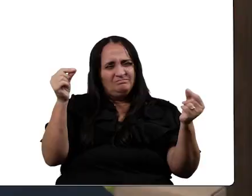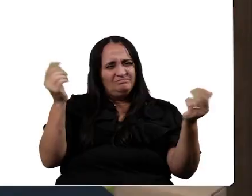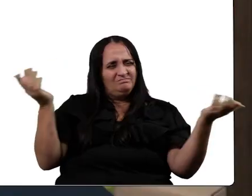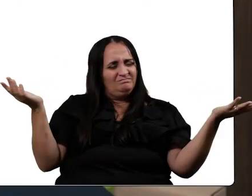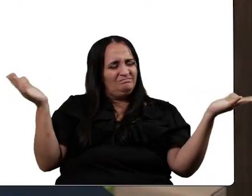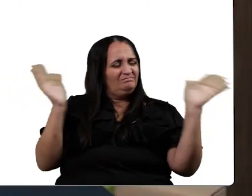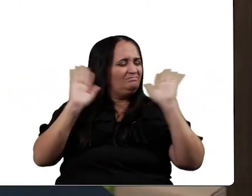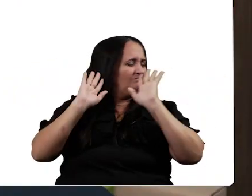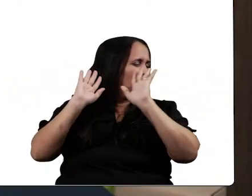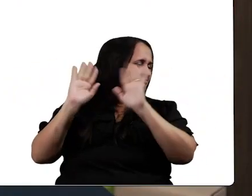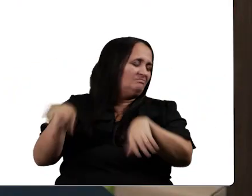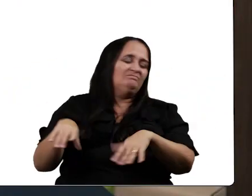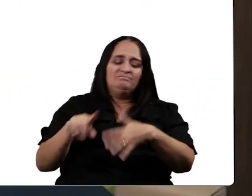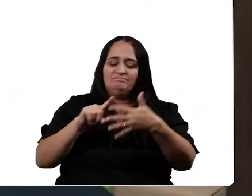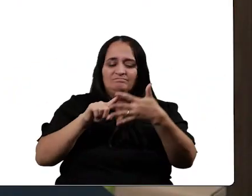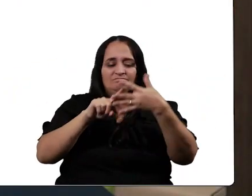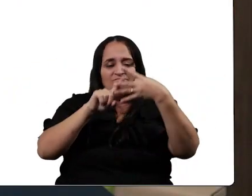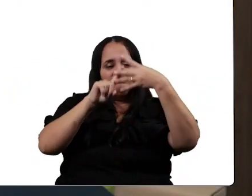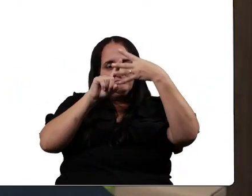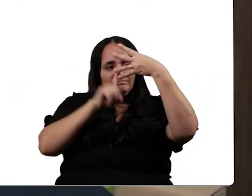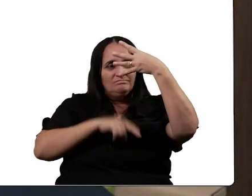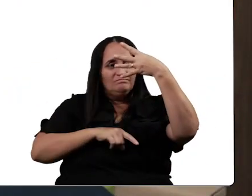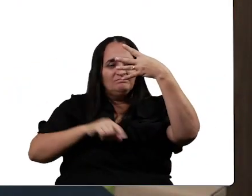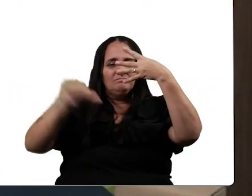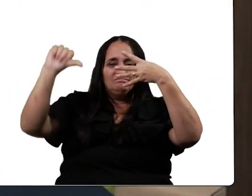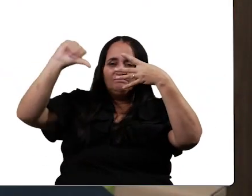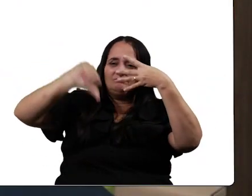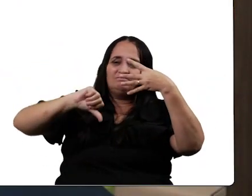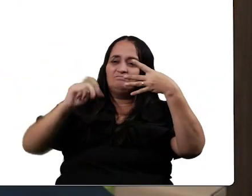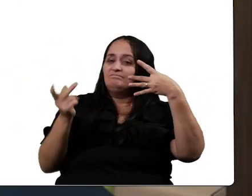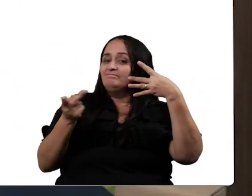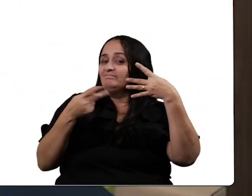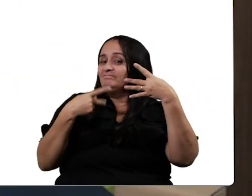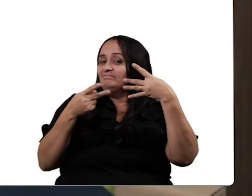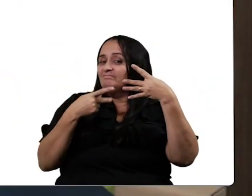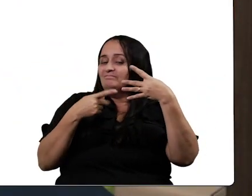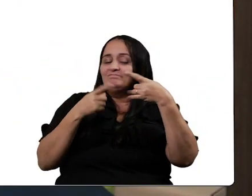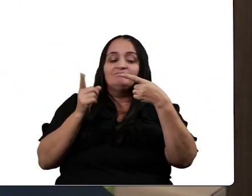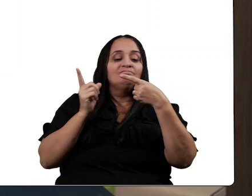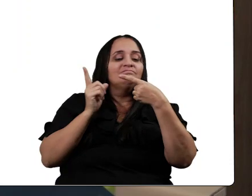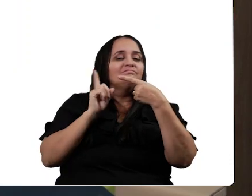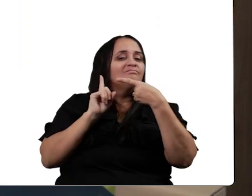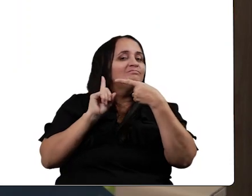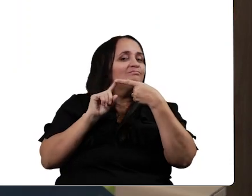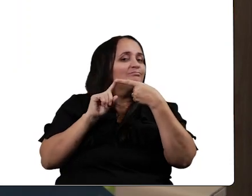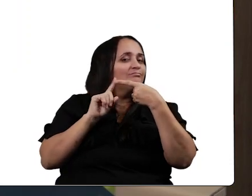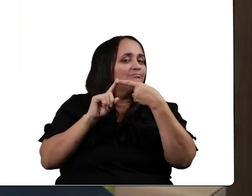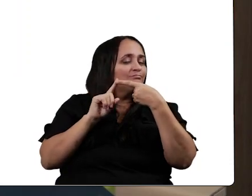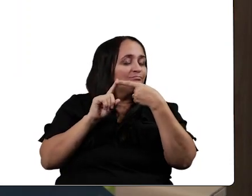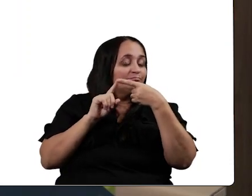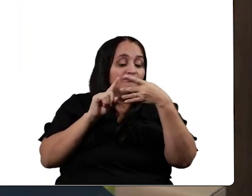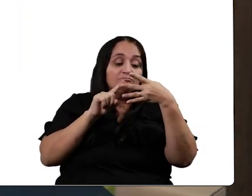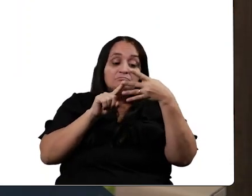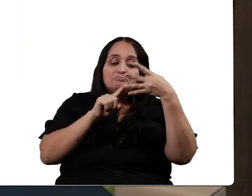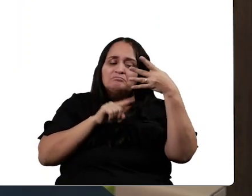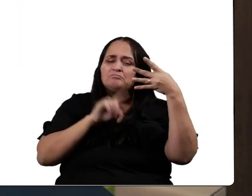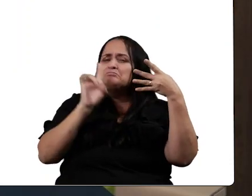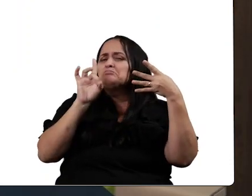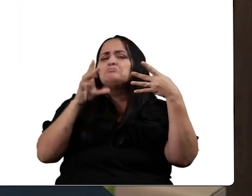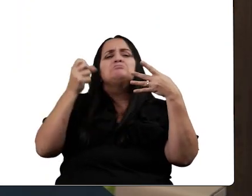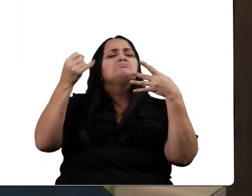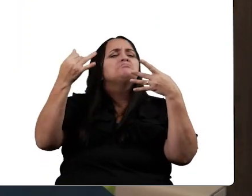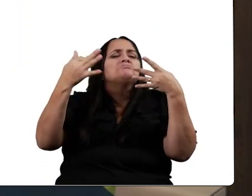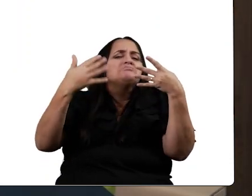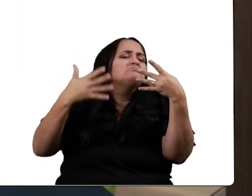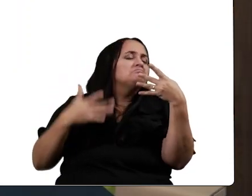japoneses. Que nada, o texto 2 é explicativo, tá? Ele não é de venda, ele fala de venda, mas